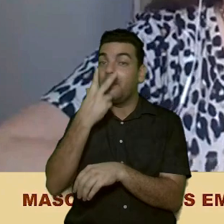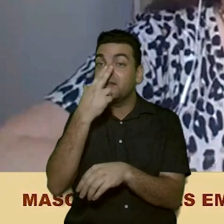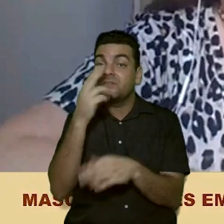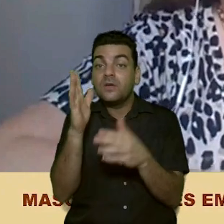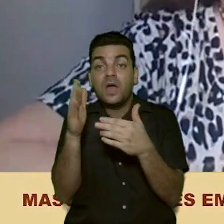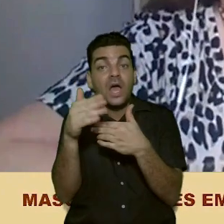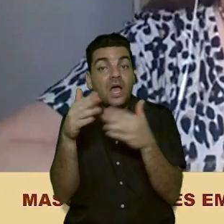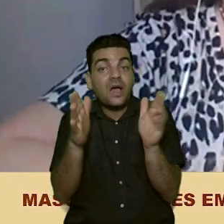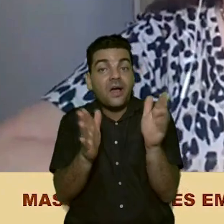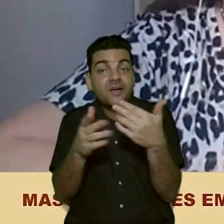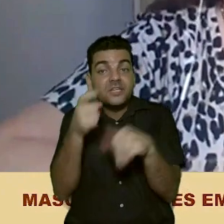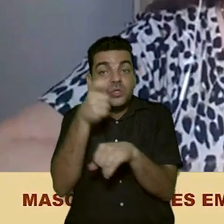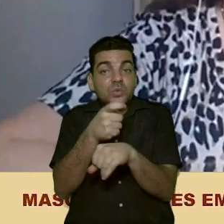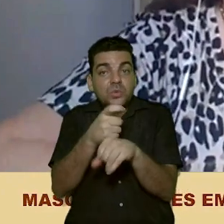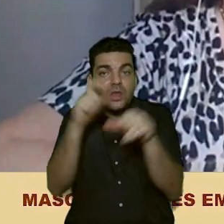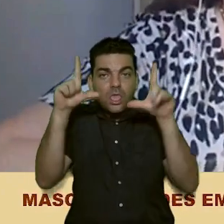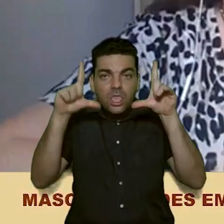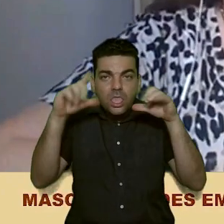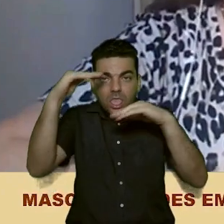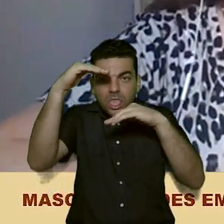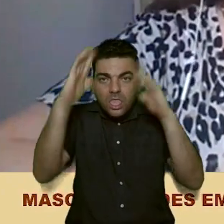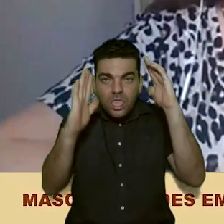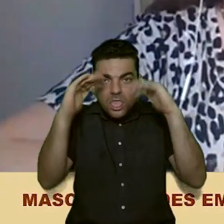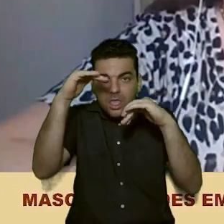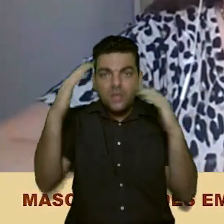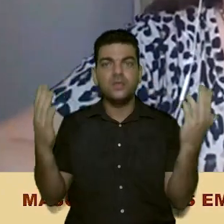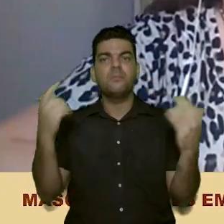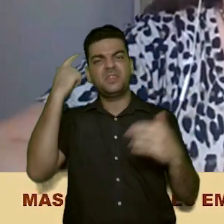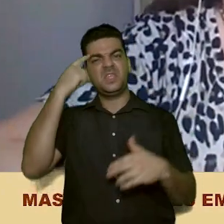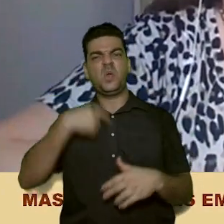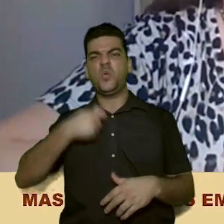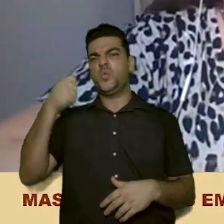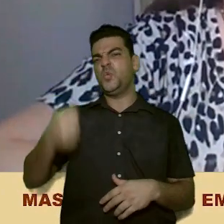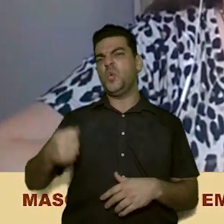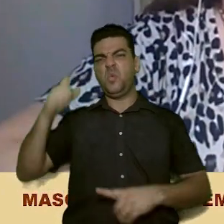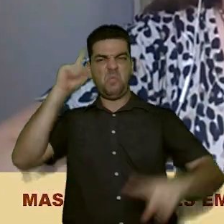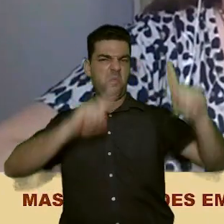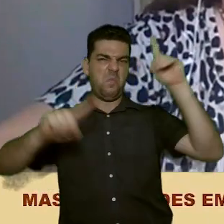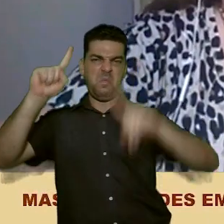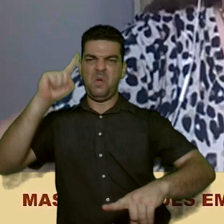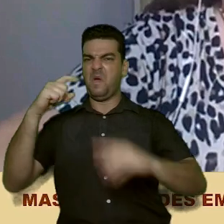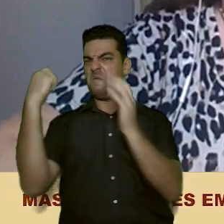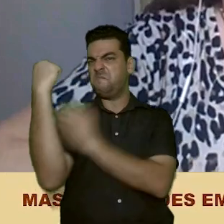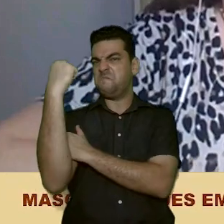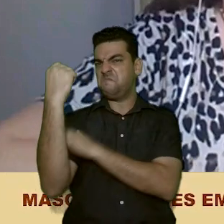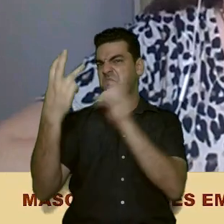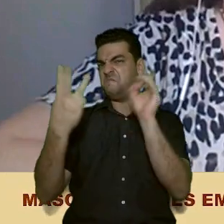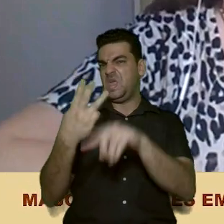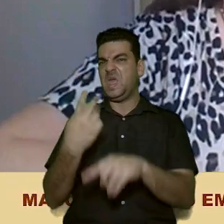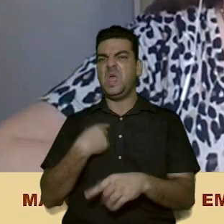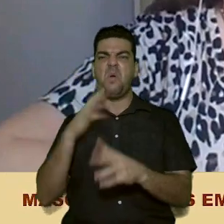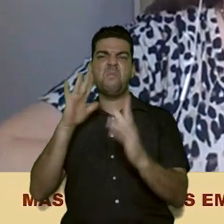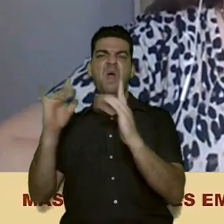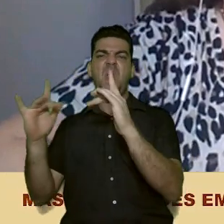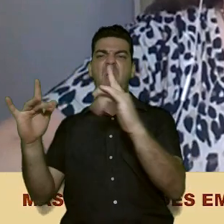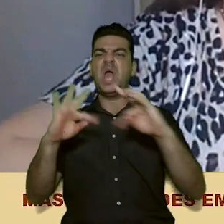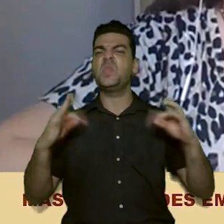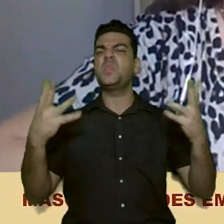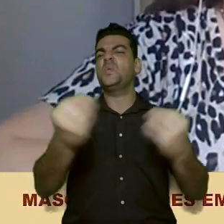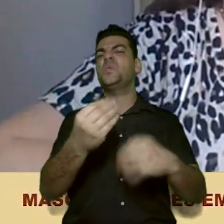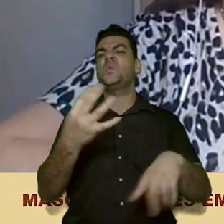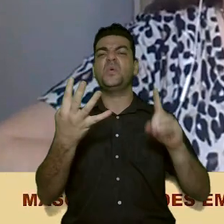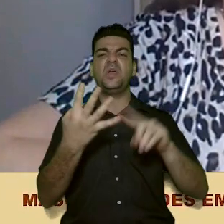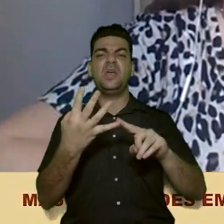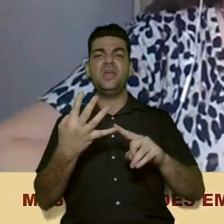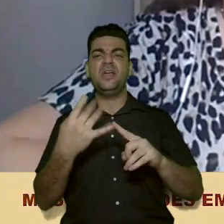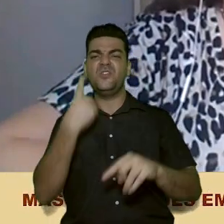né? Então, essa caixa do homem tem que ser viril, tem que ser dominante, tem que ser o provedor, tem que pegar todas, não pode se comportar